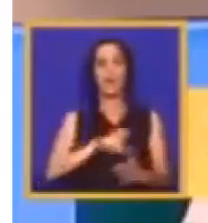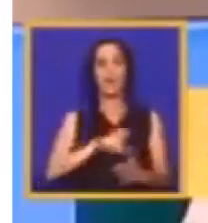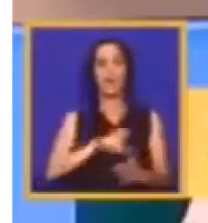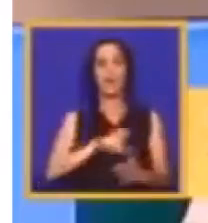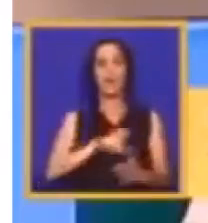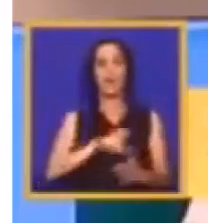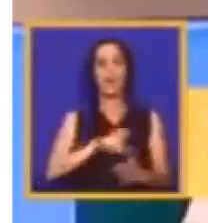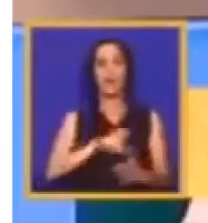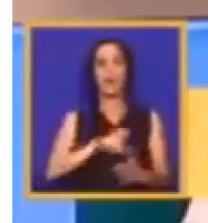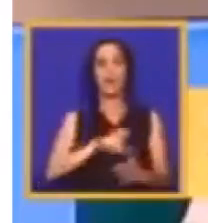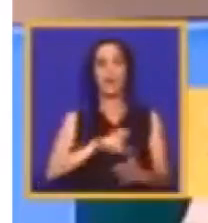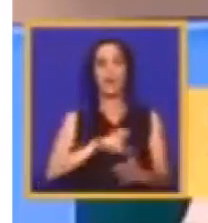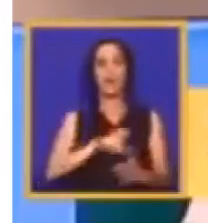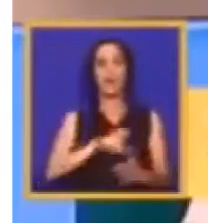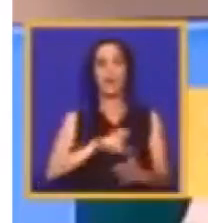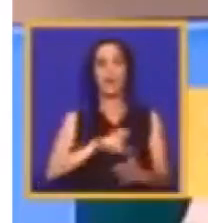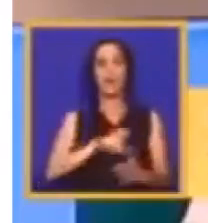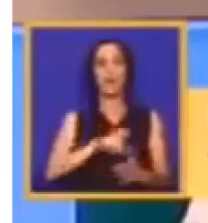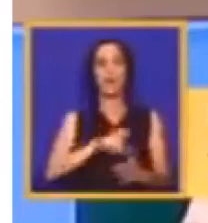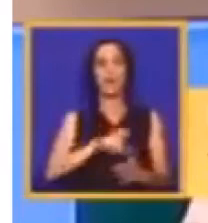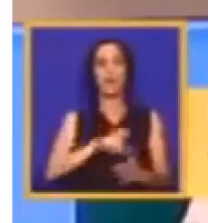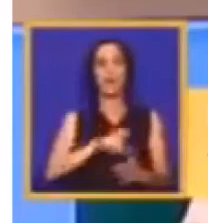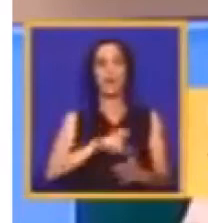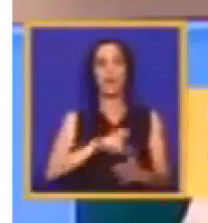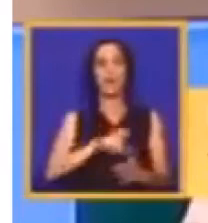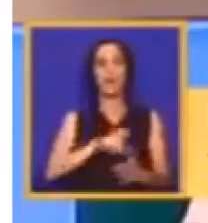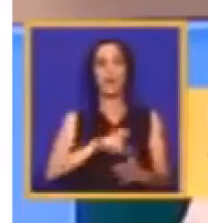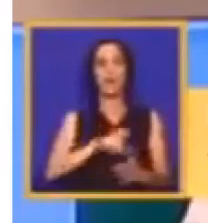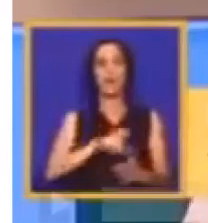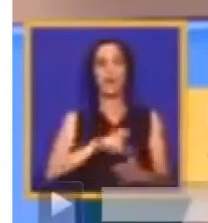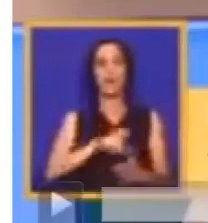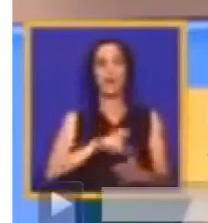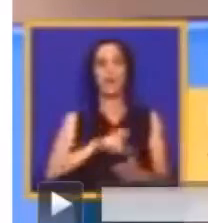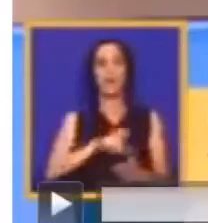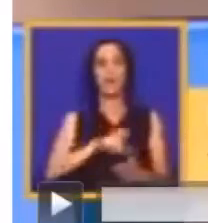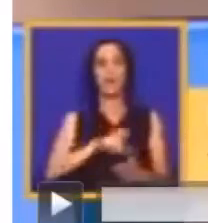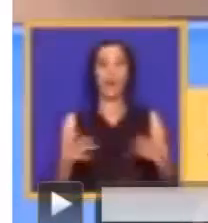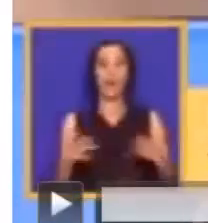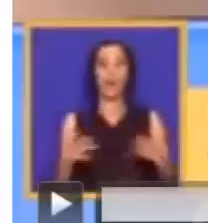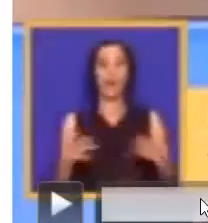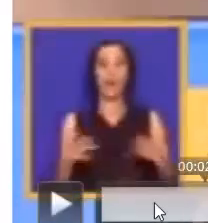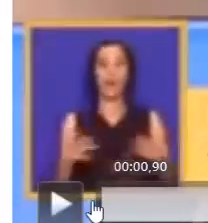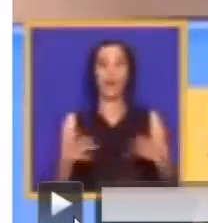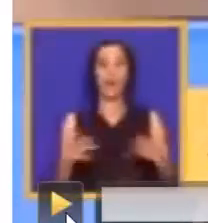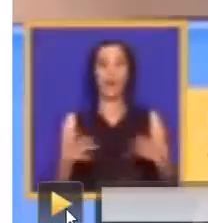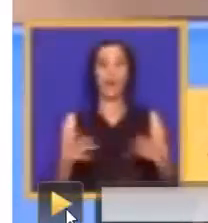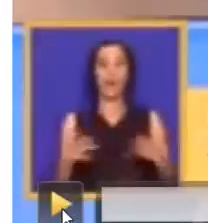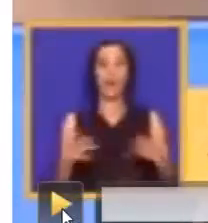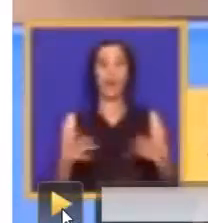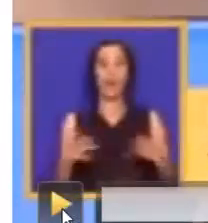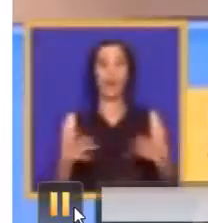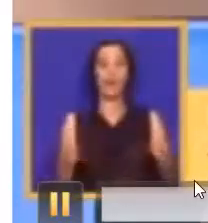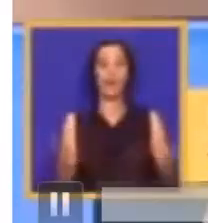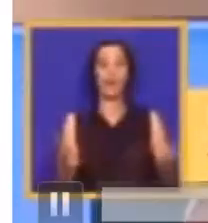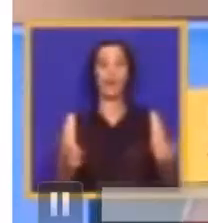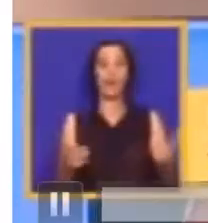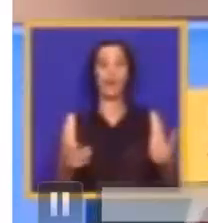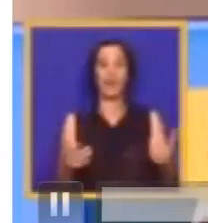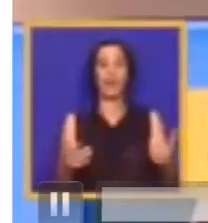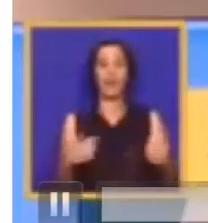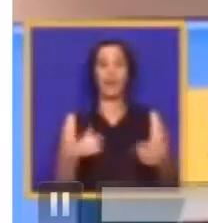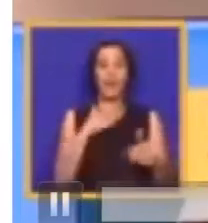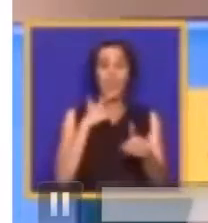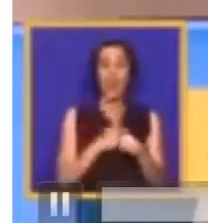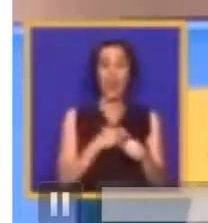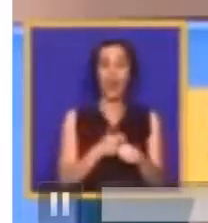mais arrastada, a linguagem já não se percebe tão bem o que ele diz, e se vocês repararem, a postura corporal, ele só